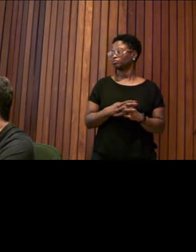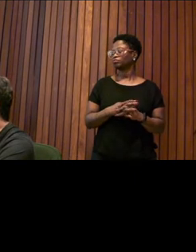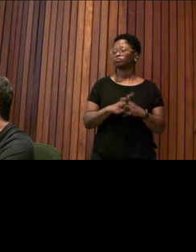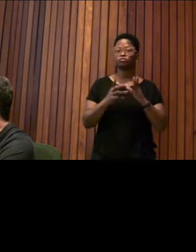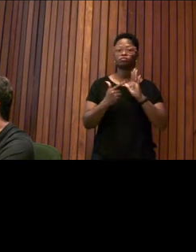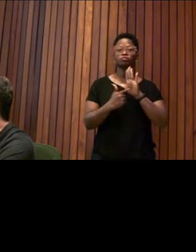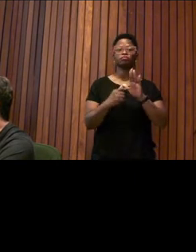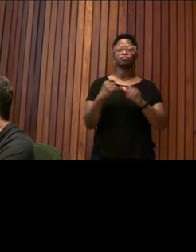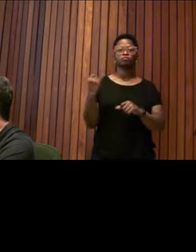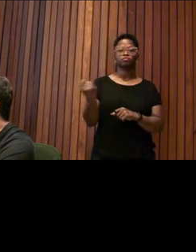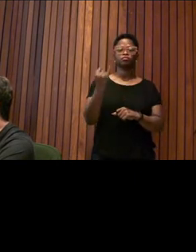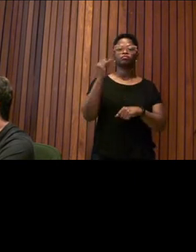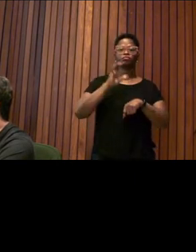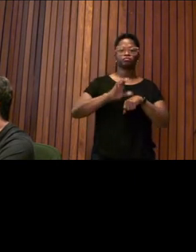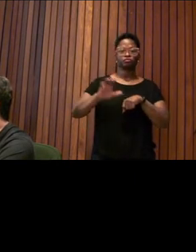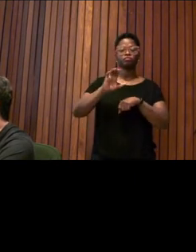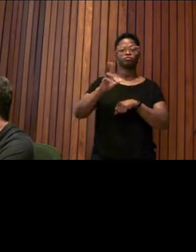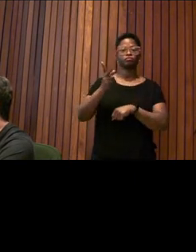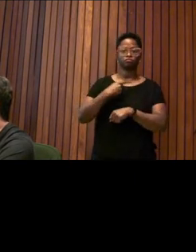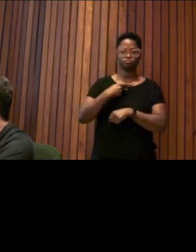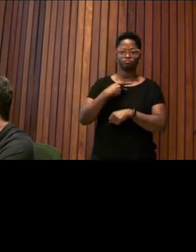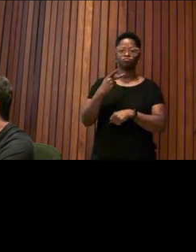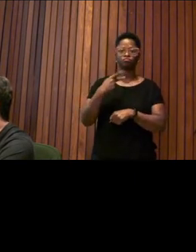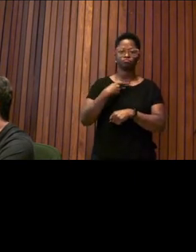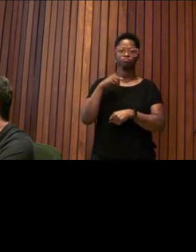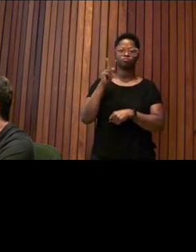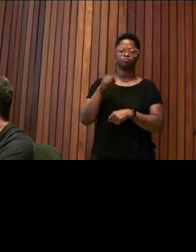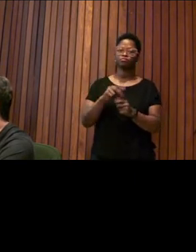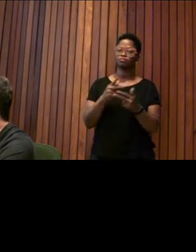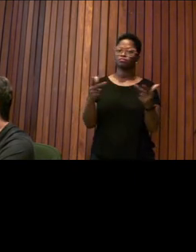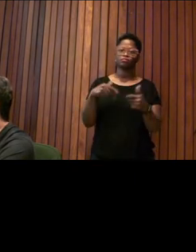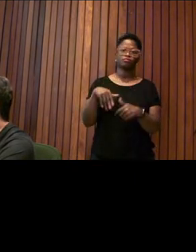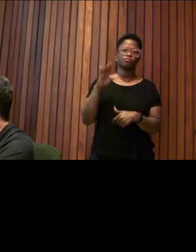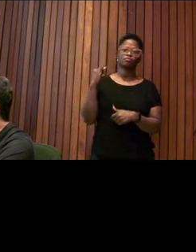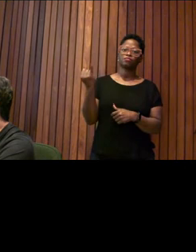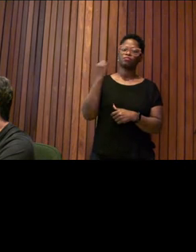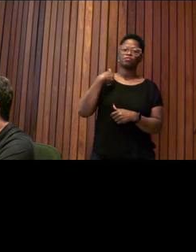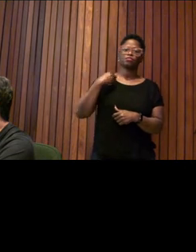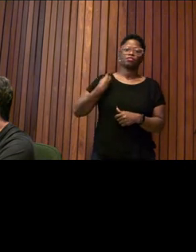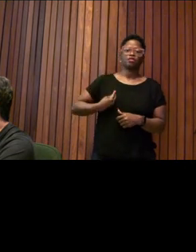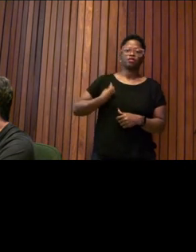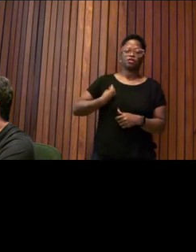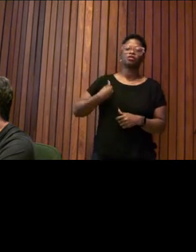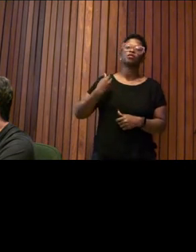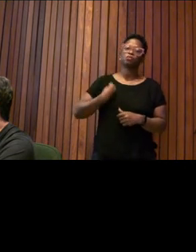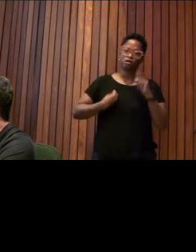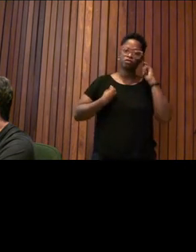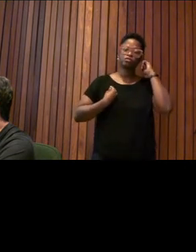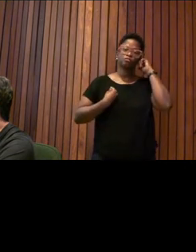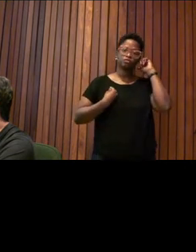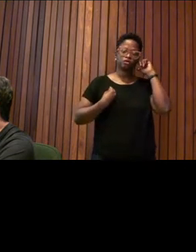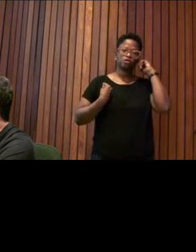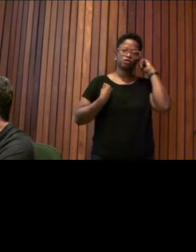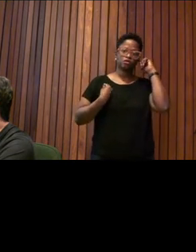mostrou a importância desse curso, que para mim é a coisa mais importante que eu fiz na minha vida, que eu participei na minha vida.